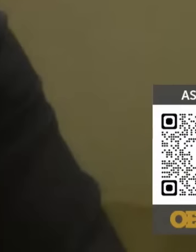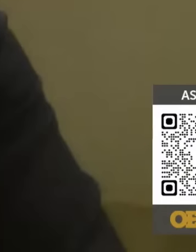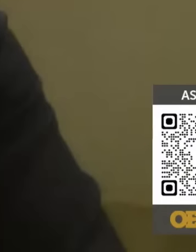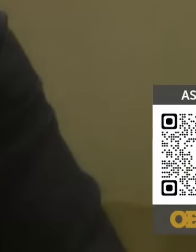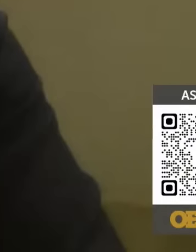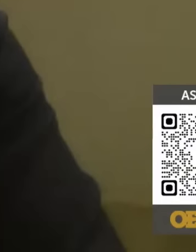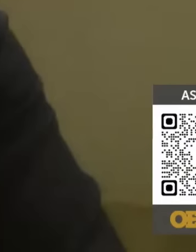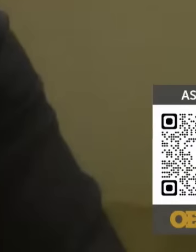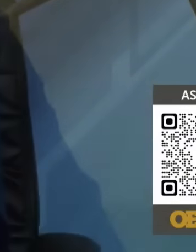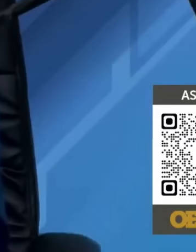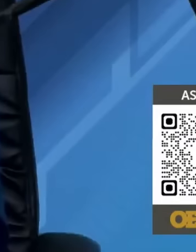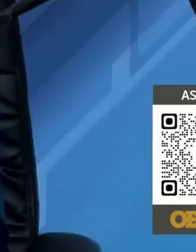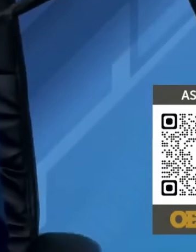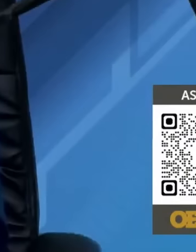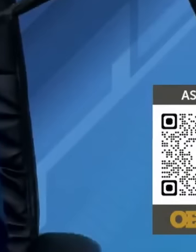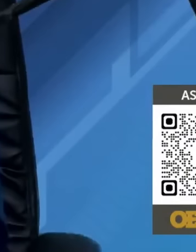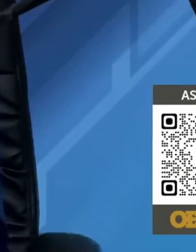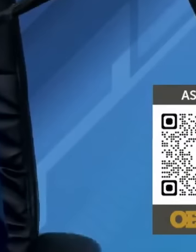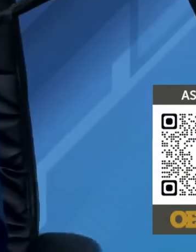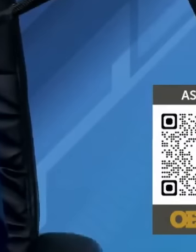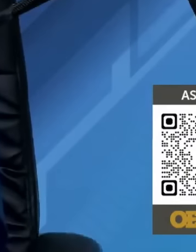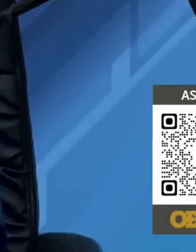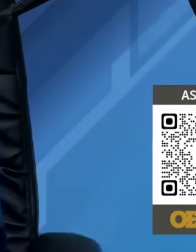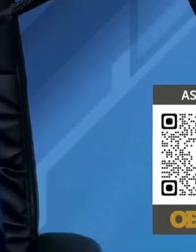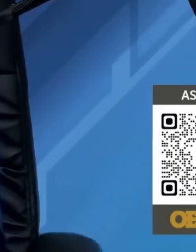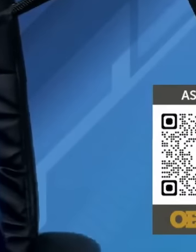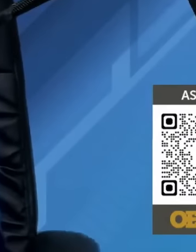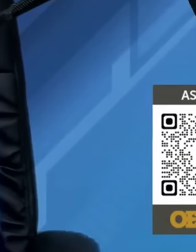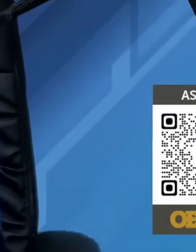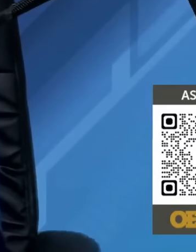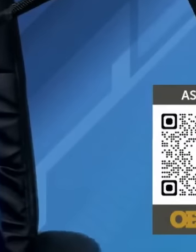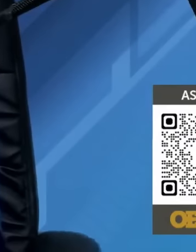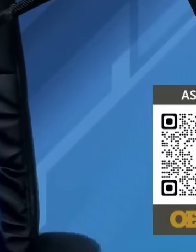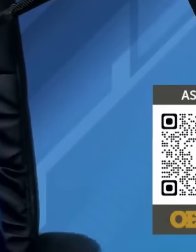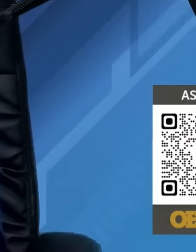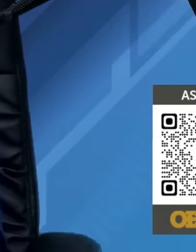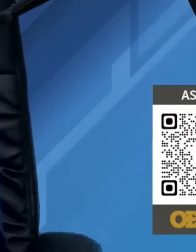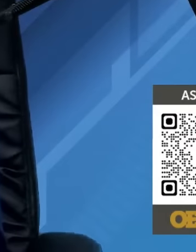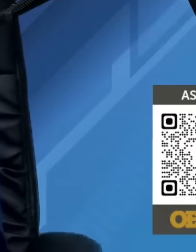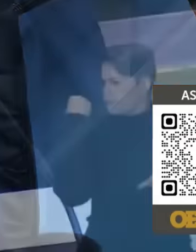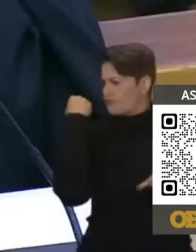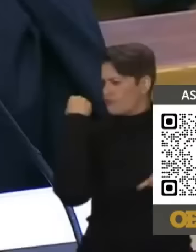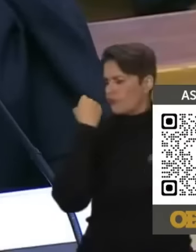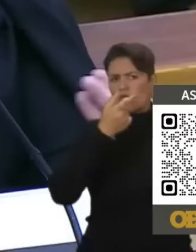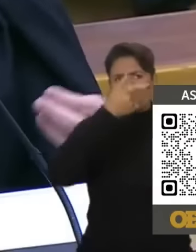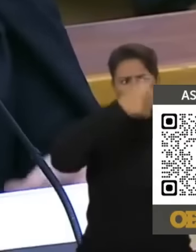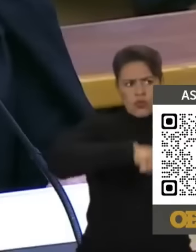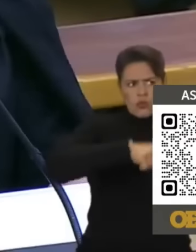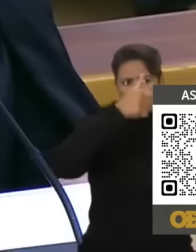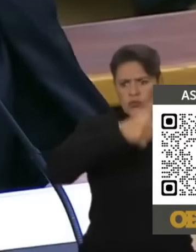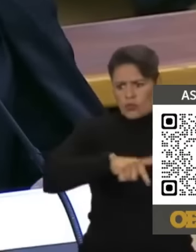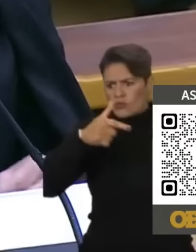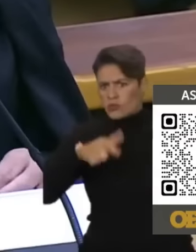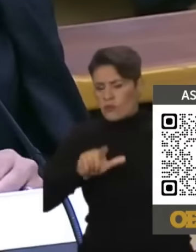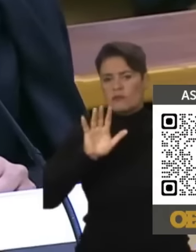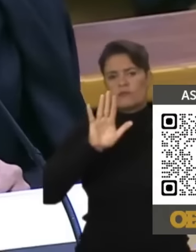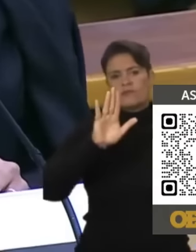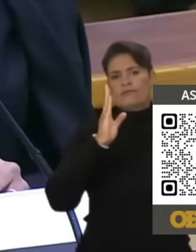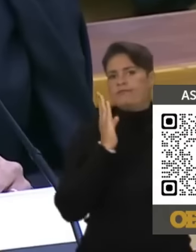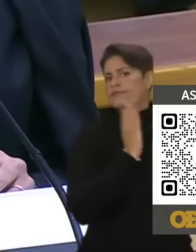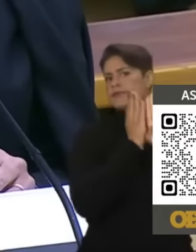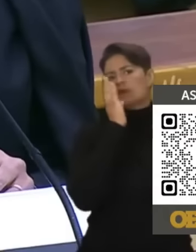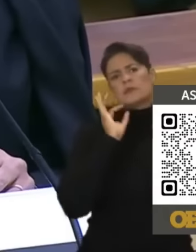país temos mais um trecho Flávio antes de te devolver da fala do Ministro Alexandre de Moraes esse procedimento